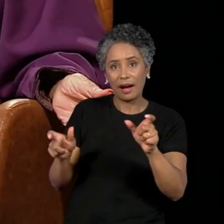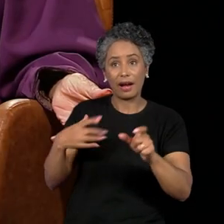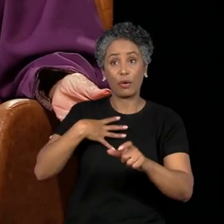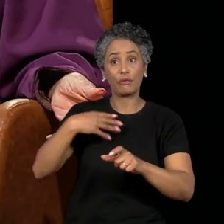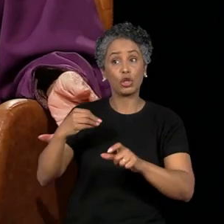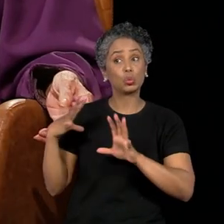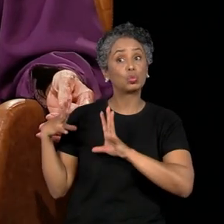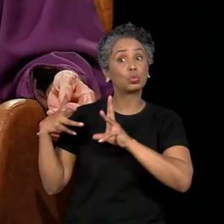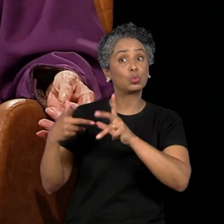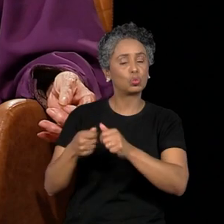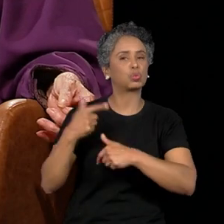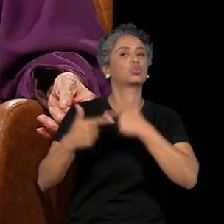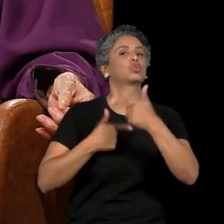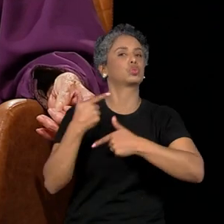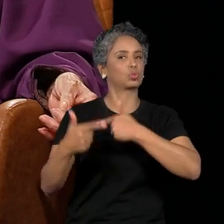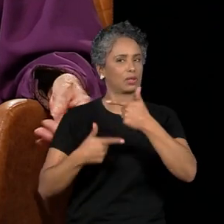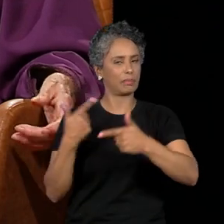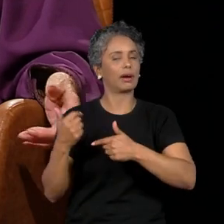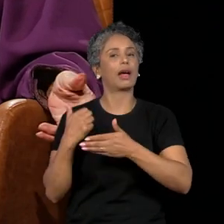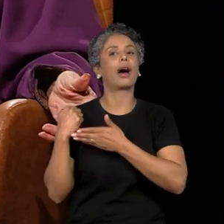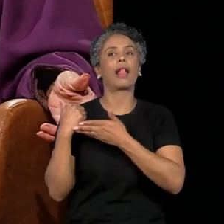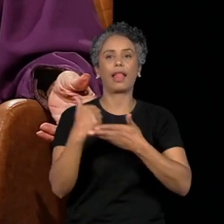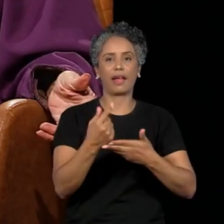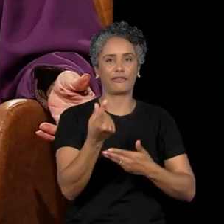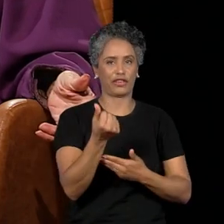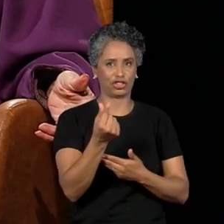em casa, claro. Sim. Então,